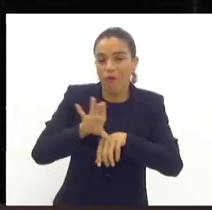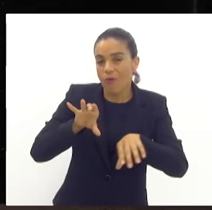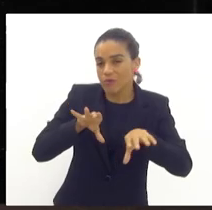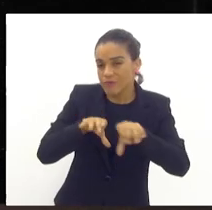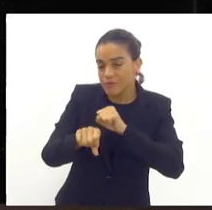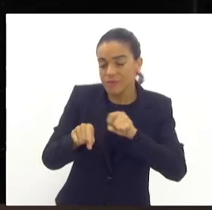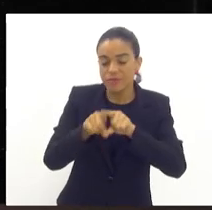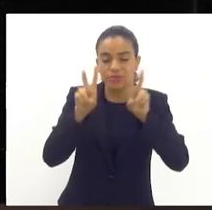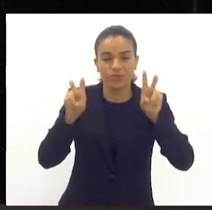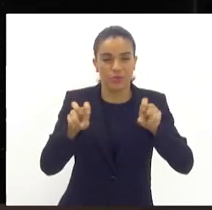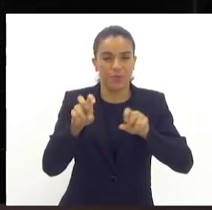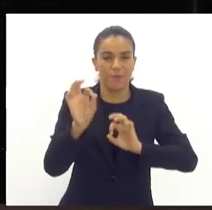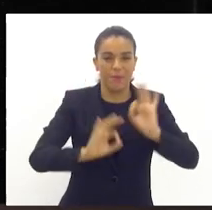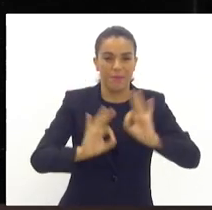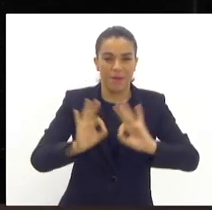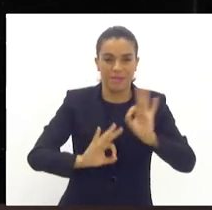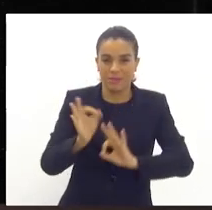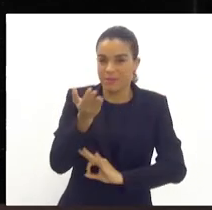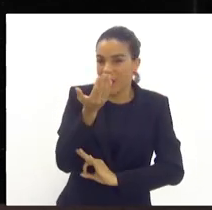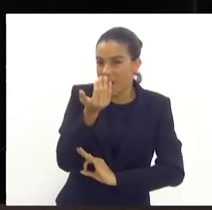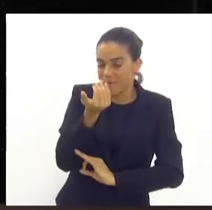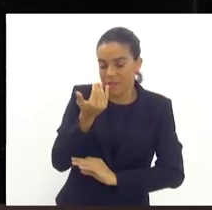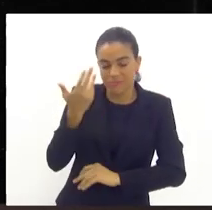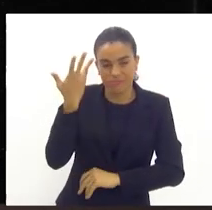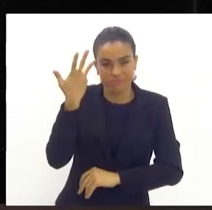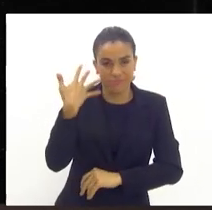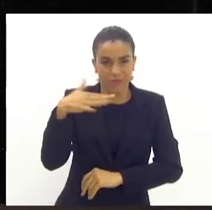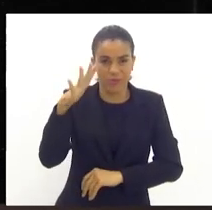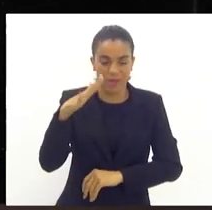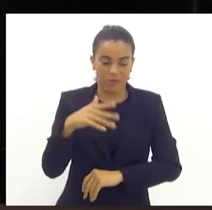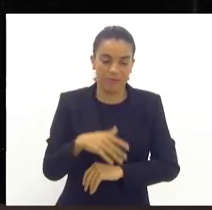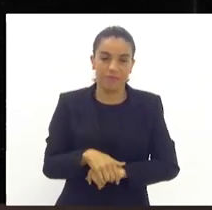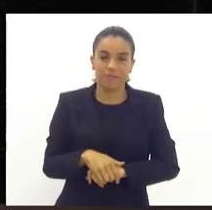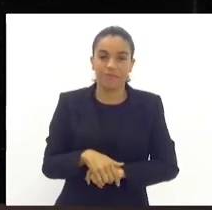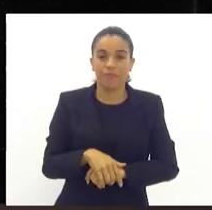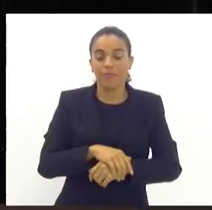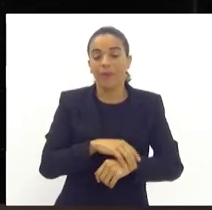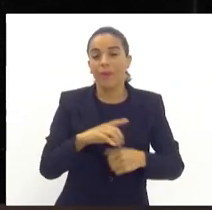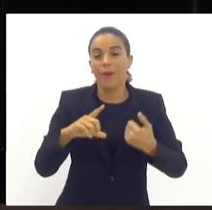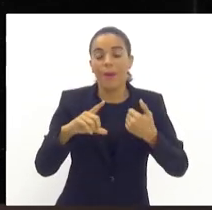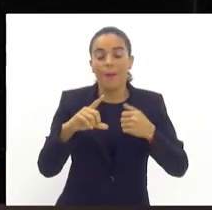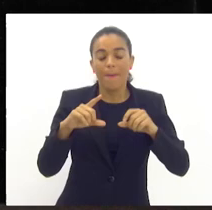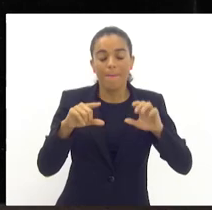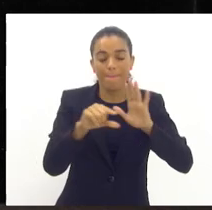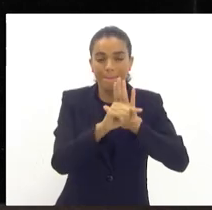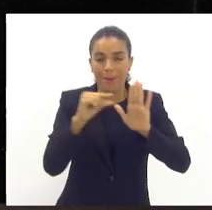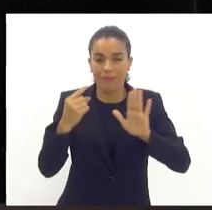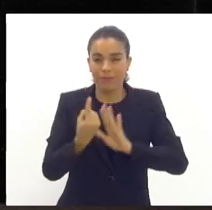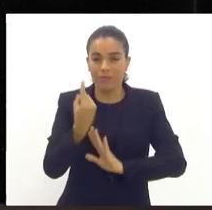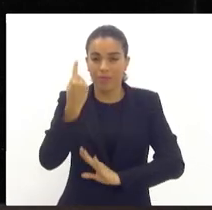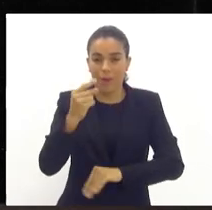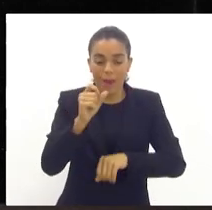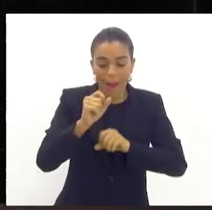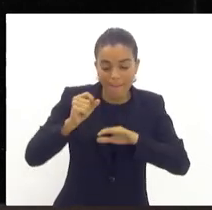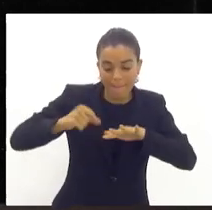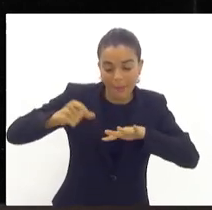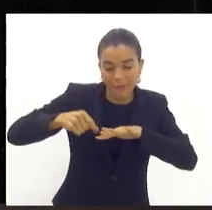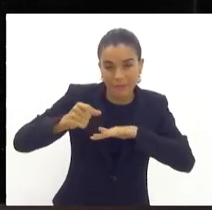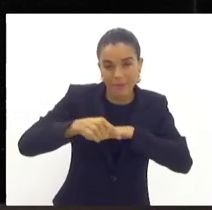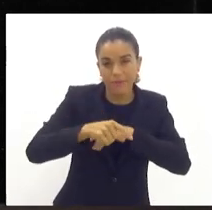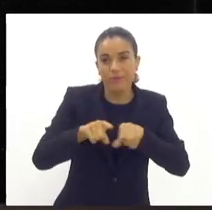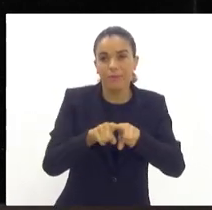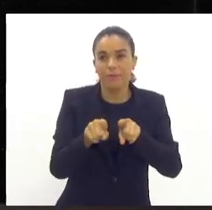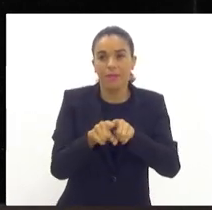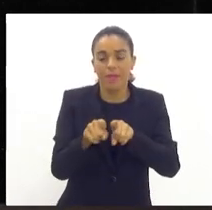preparação e a utilização de vegetais. E o parágrafo único, além do ensino sobre adubação, plantio e controle de doenças,